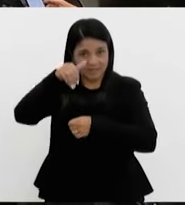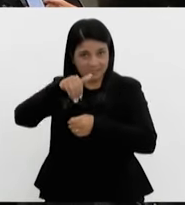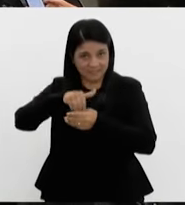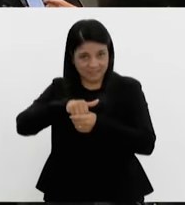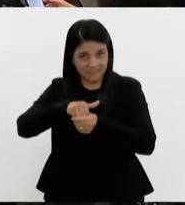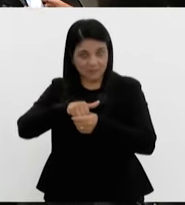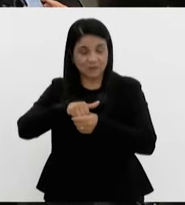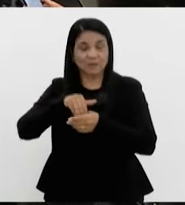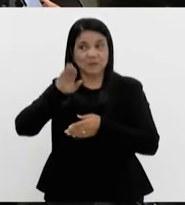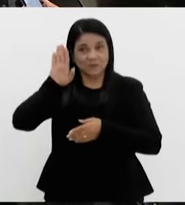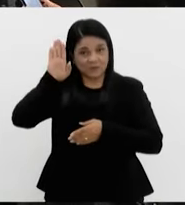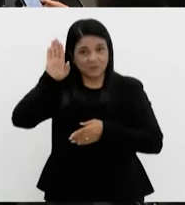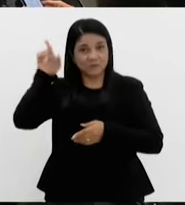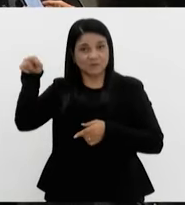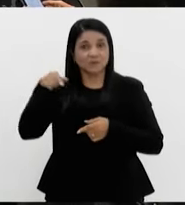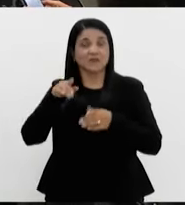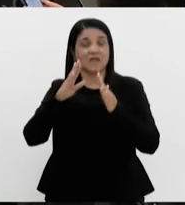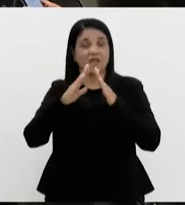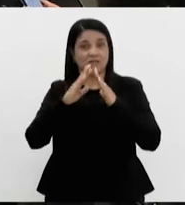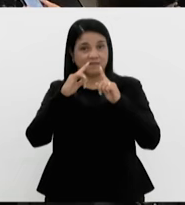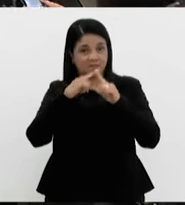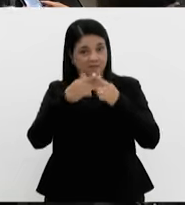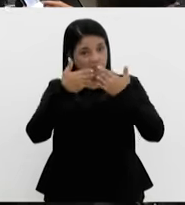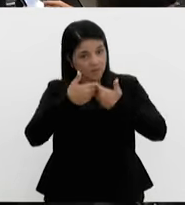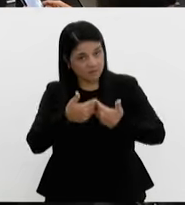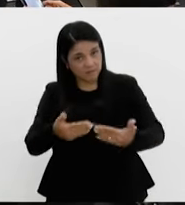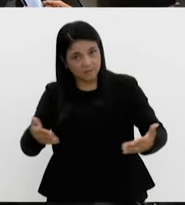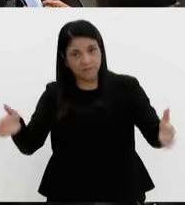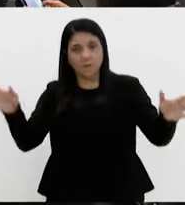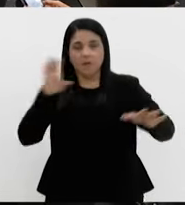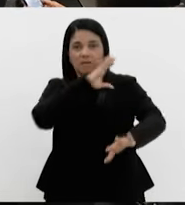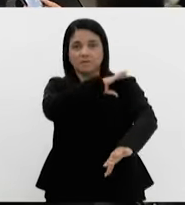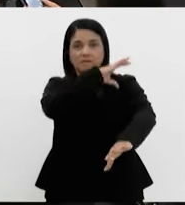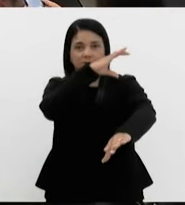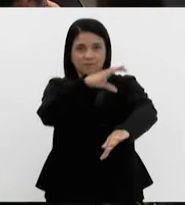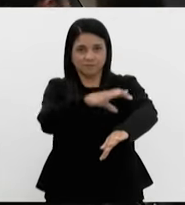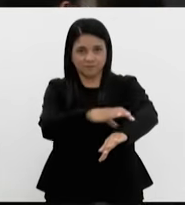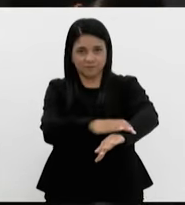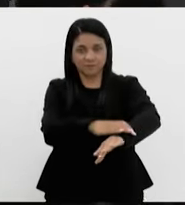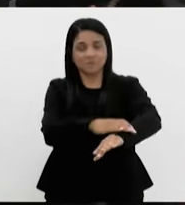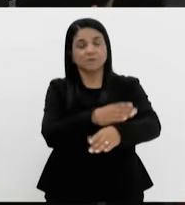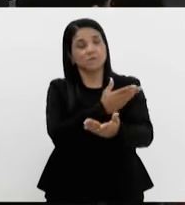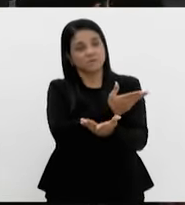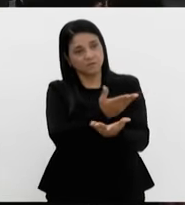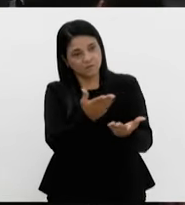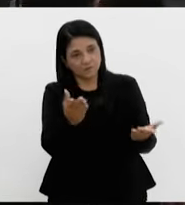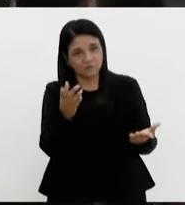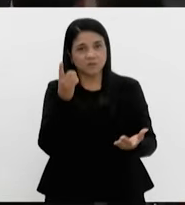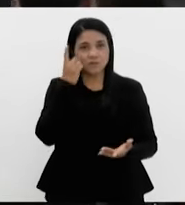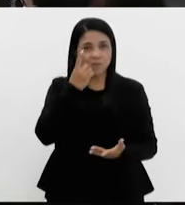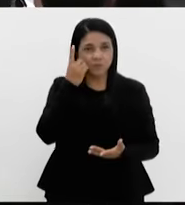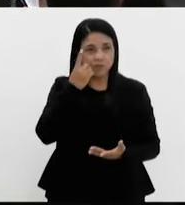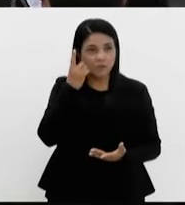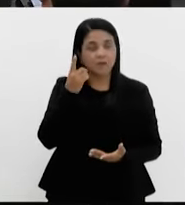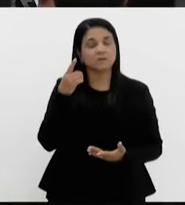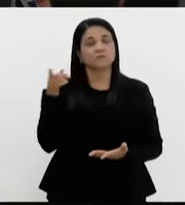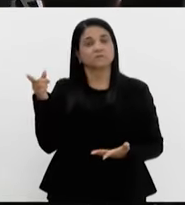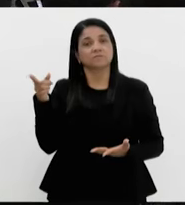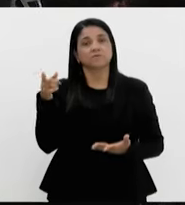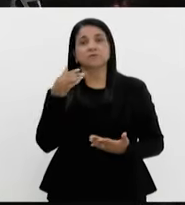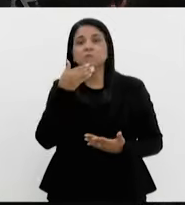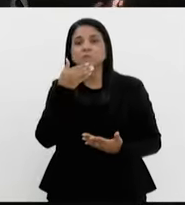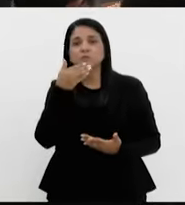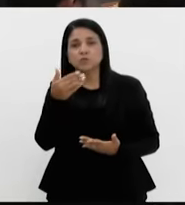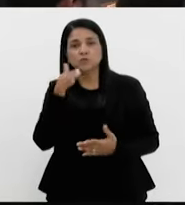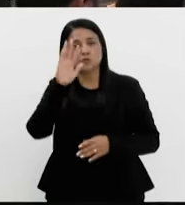Deus estarão e estão sempre aberta para Vossas Excelências bater lá e pedir